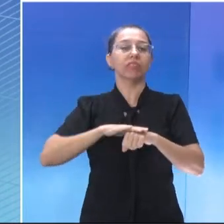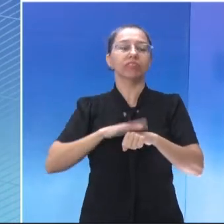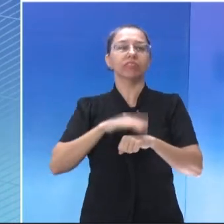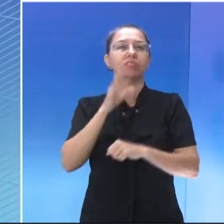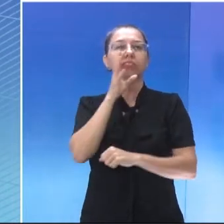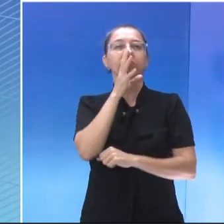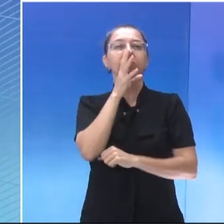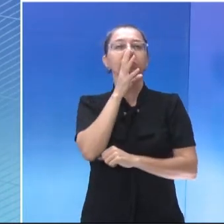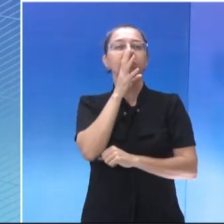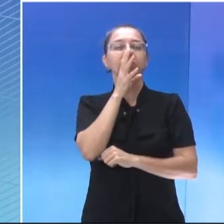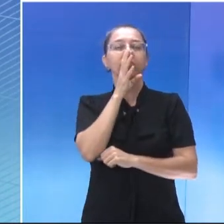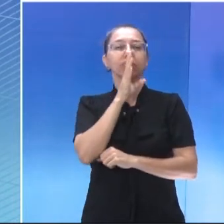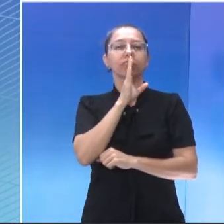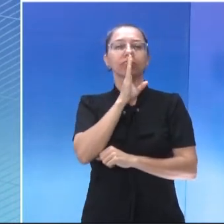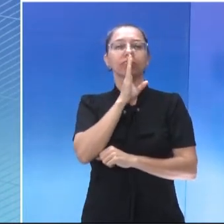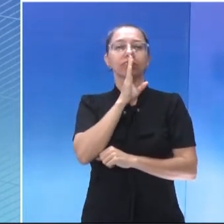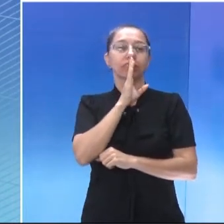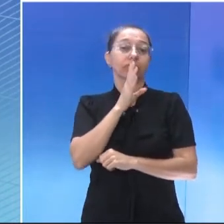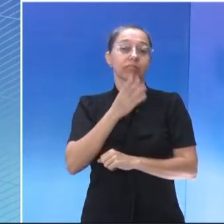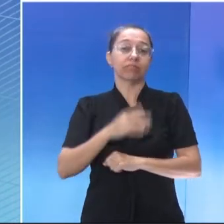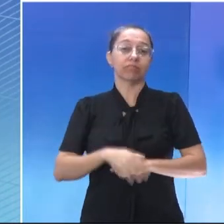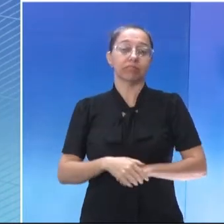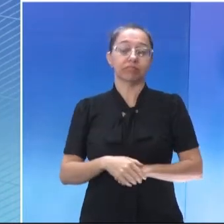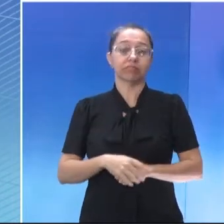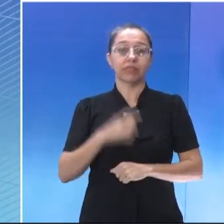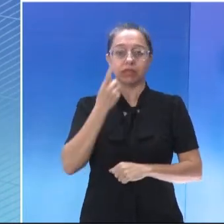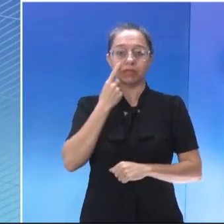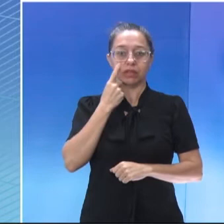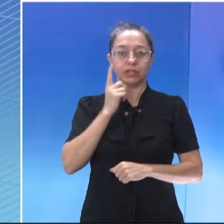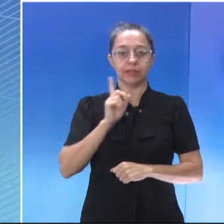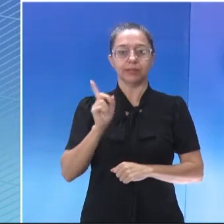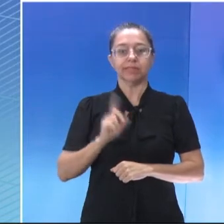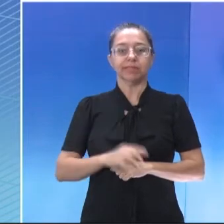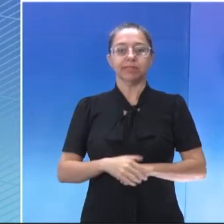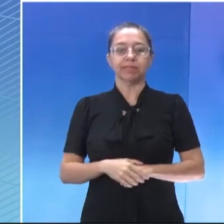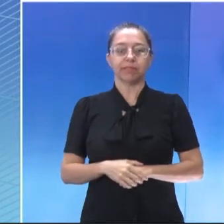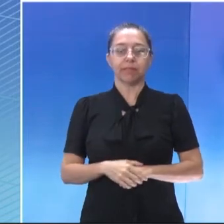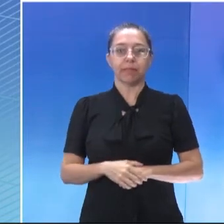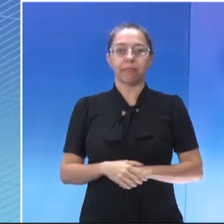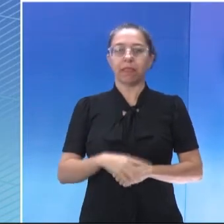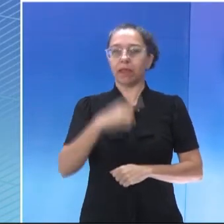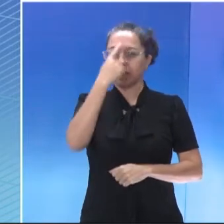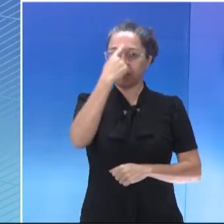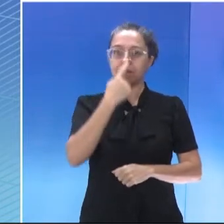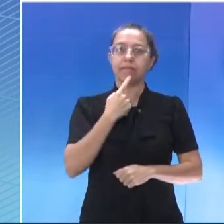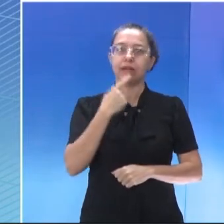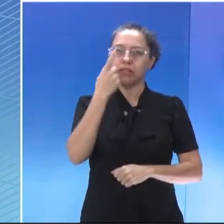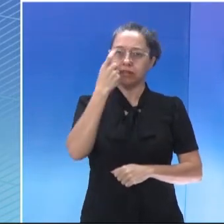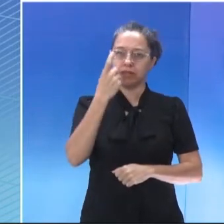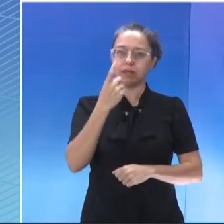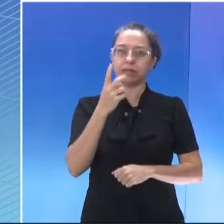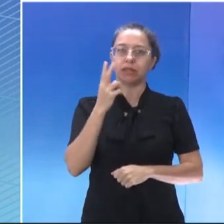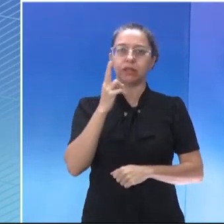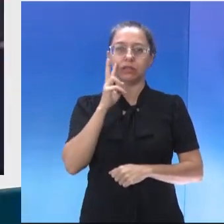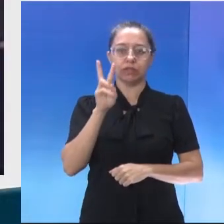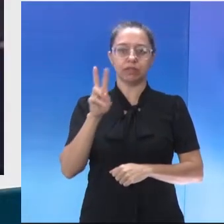paisagem. Vamos dar uma olhadinha nos slides que eu montei para vocês? Tem umas figuras interessantes aí.